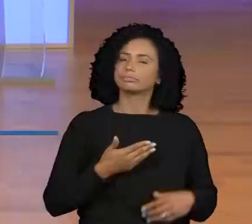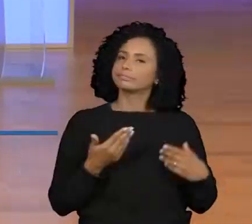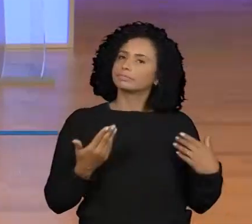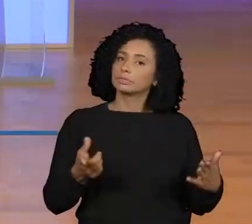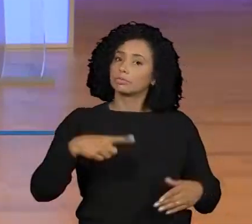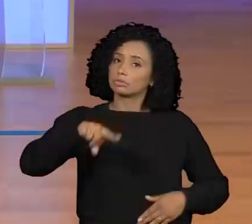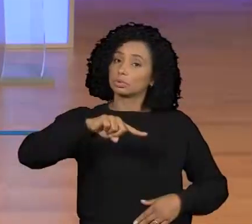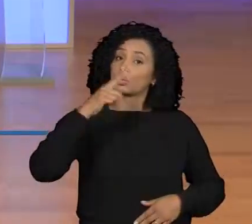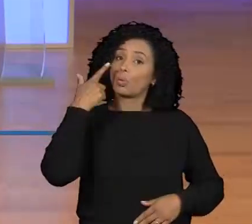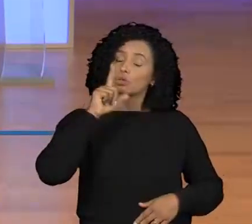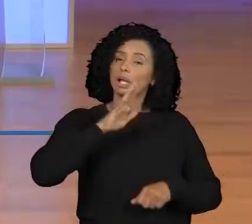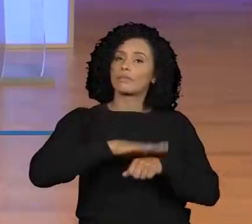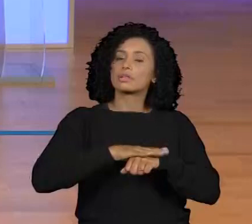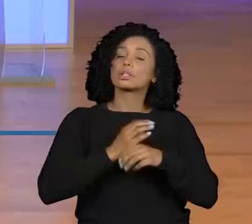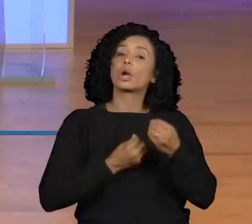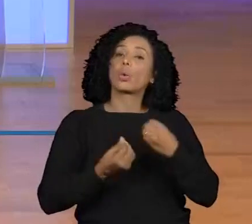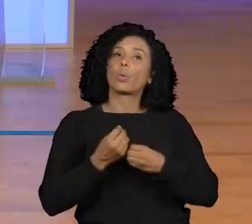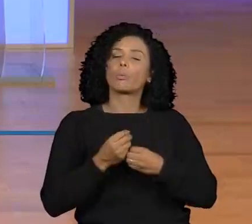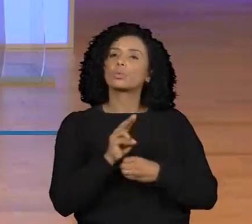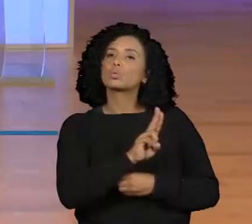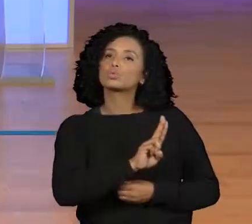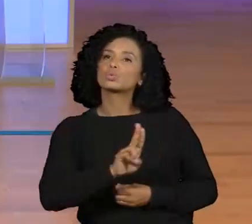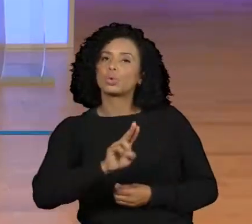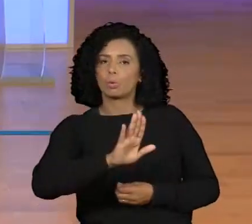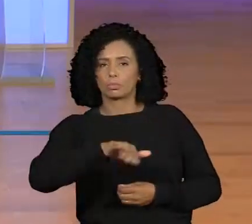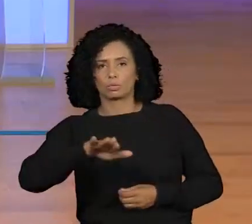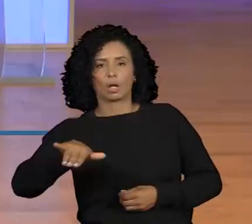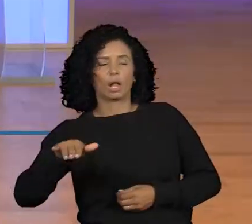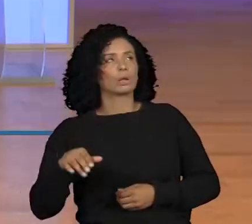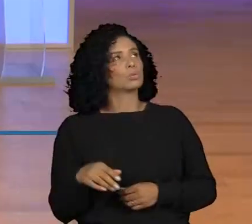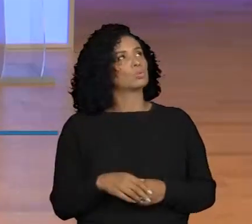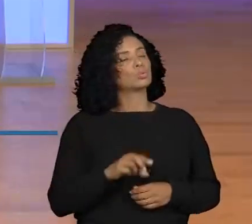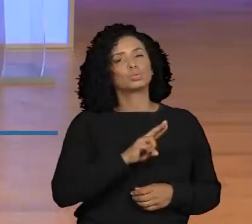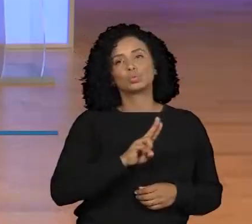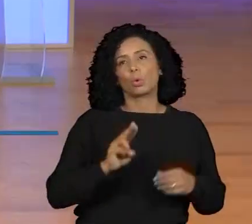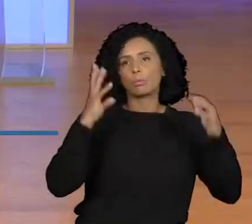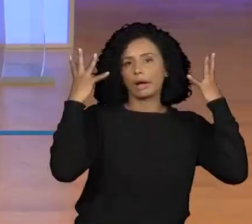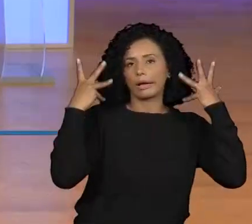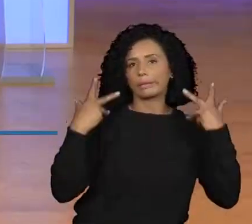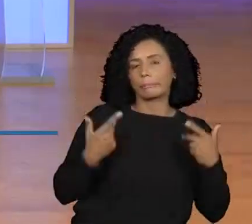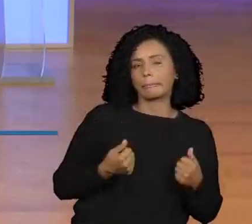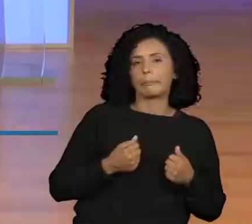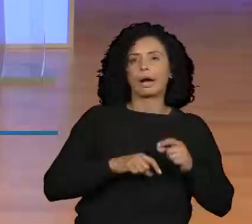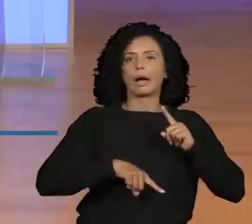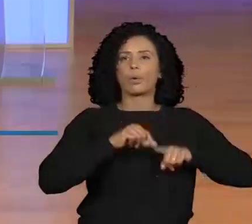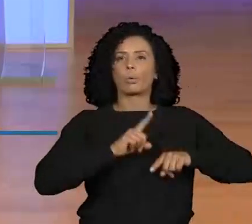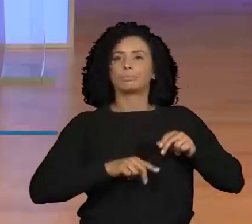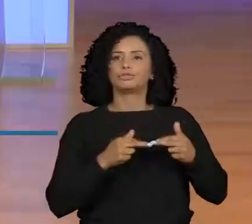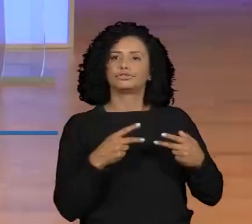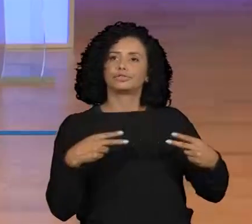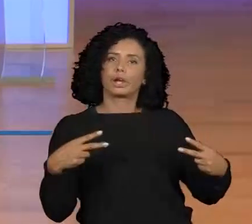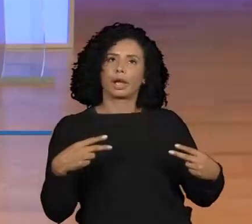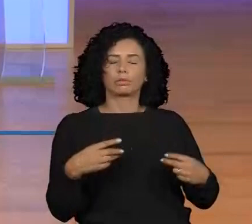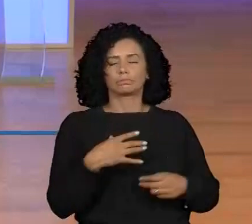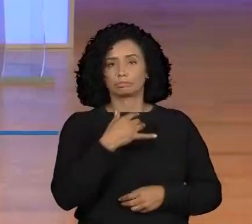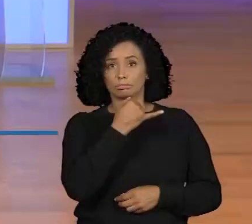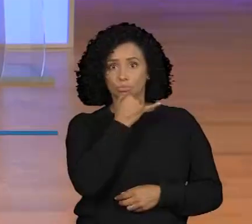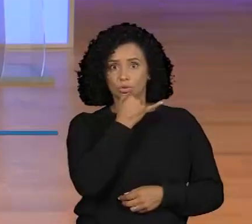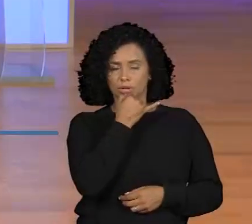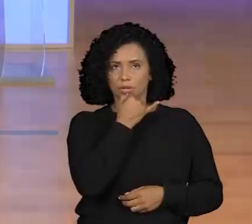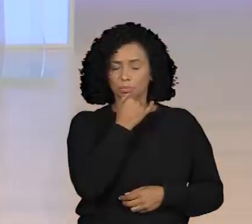para fazer isso também com o nome de alunos nome de animais nomes objetos por exemplo